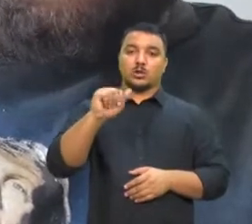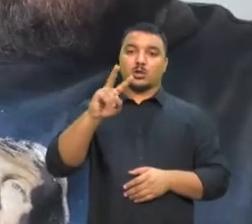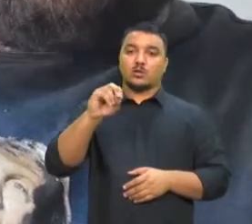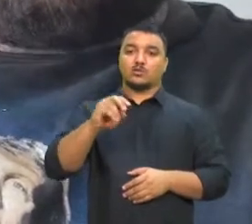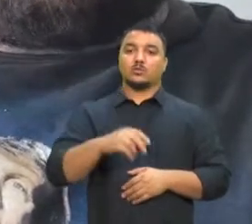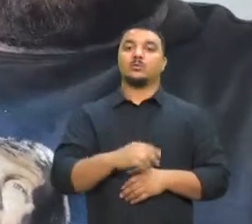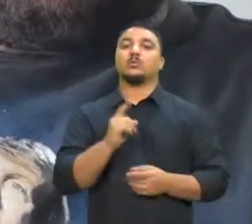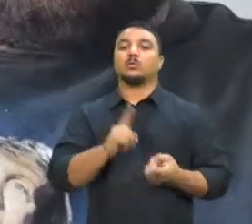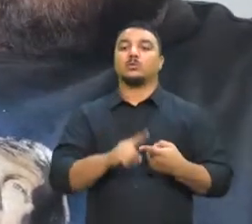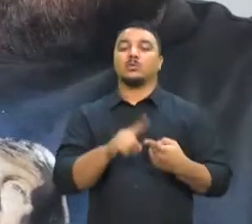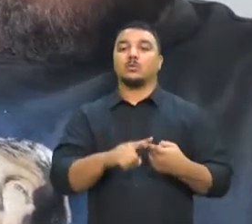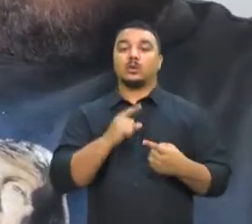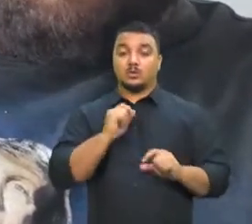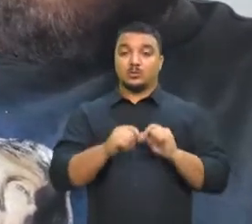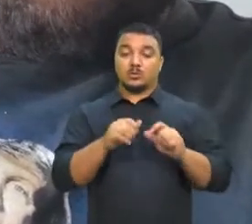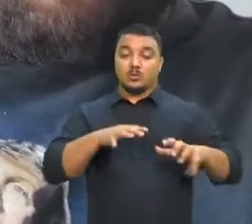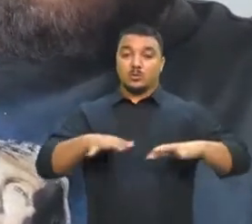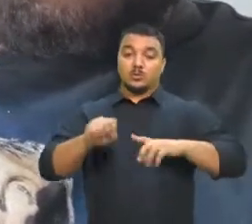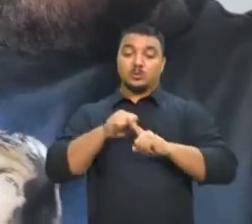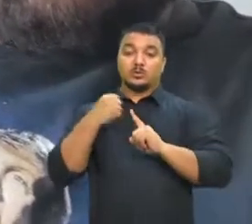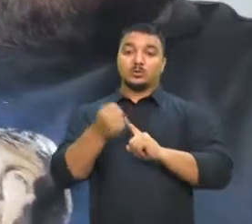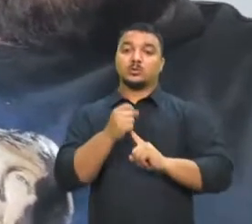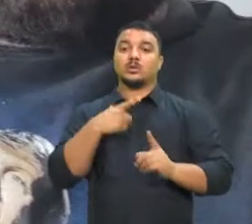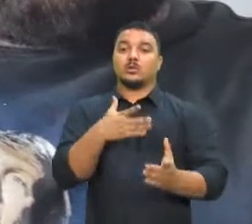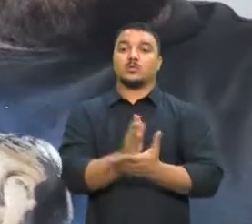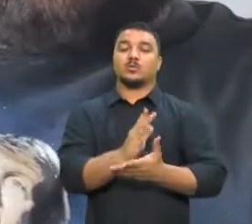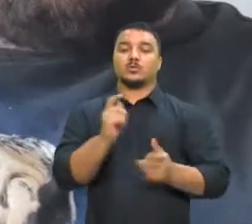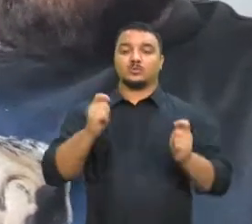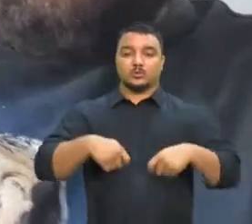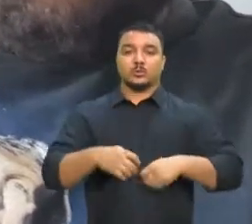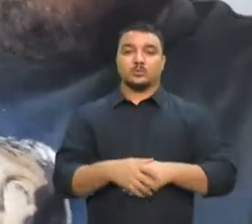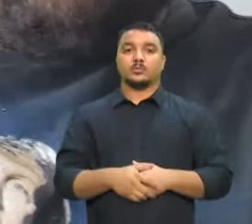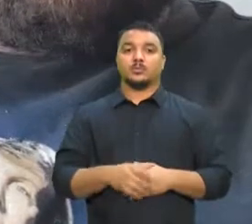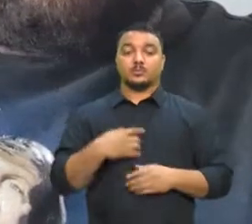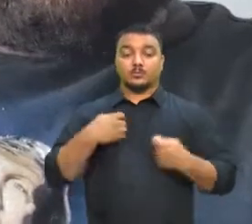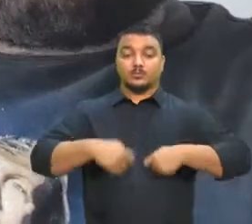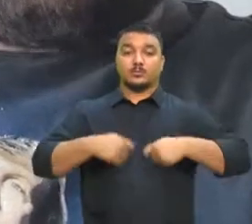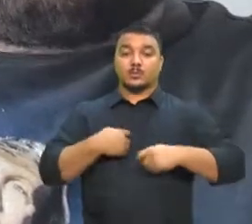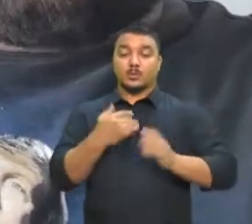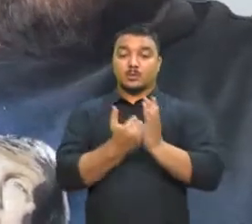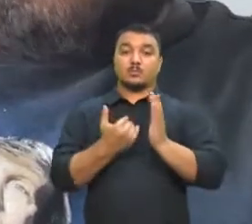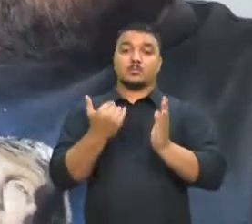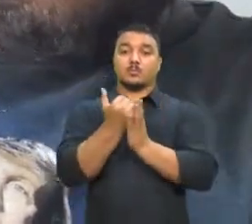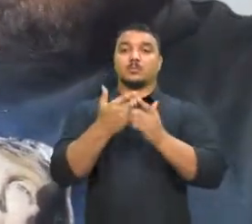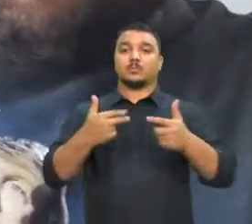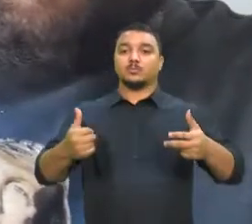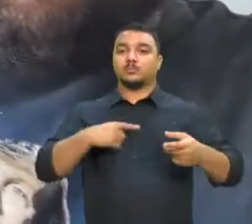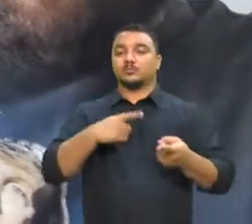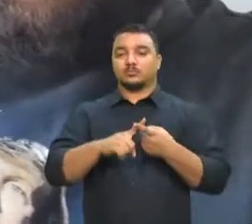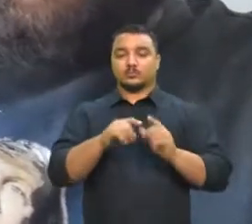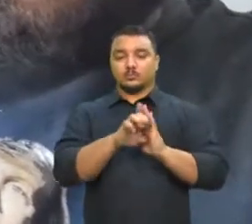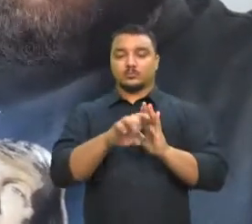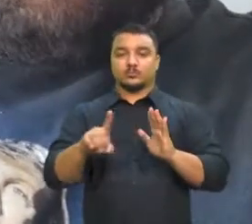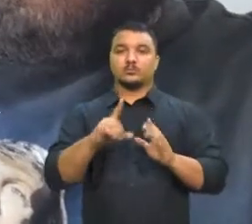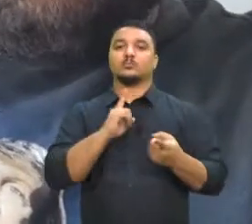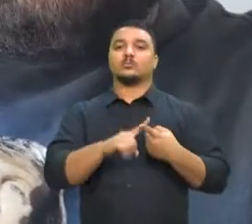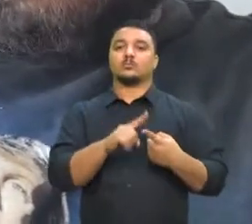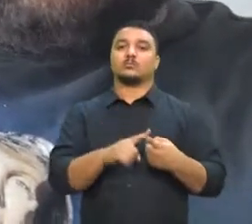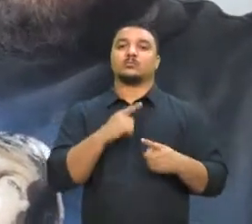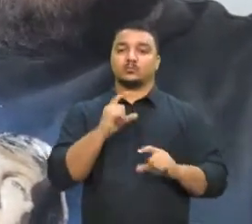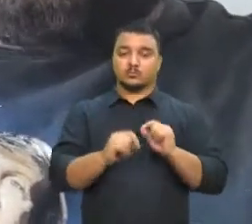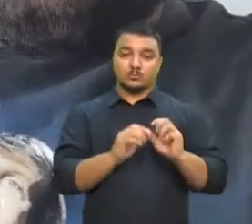grande mobilização social para que venham a ser aprovadas. Precisamos de mais recursos, mais editais, mais medidas de apoio ao